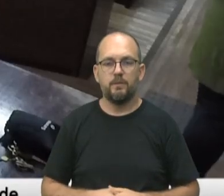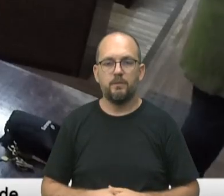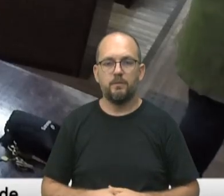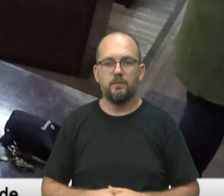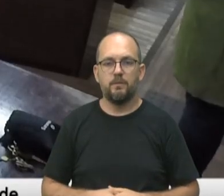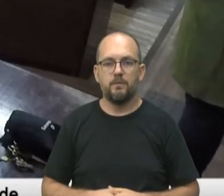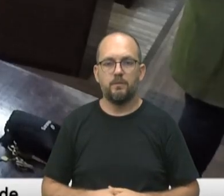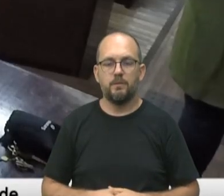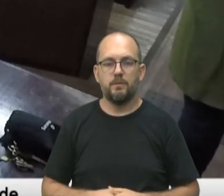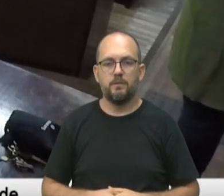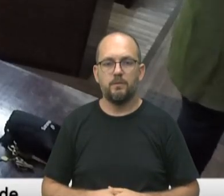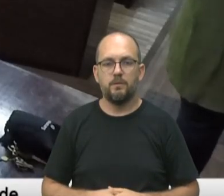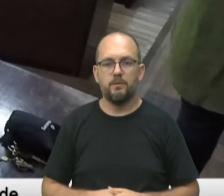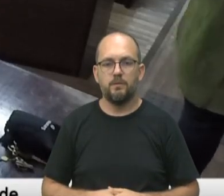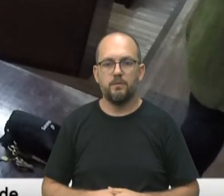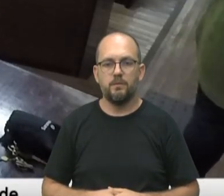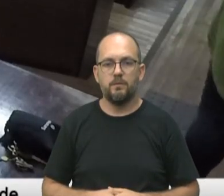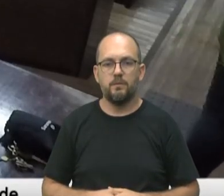Som.